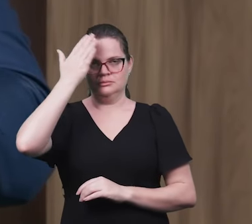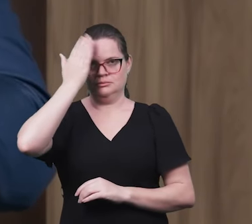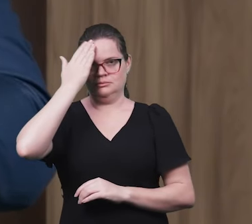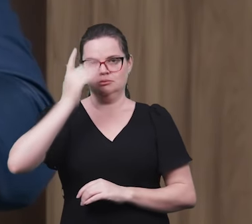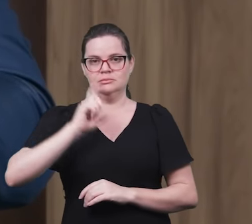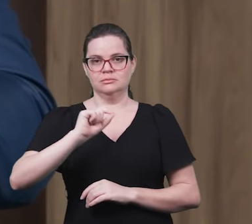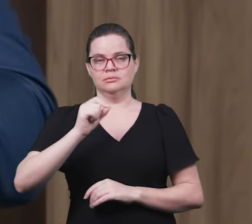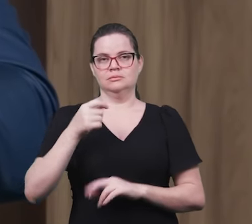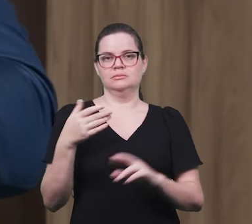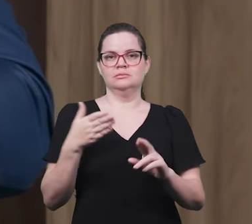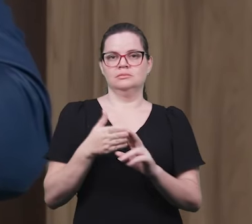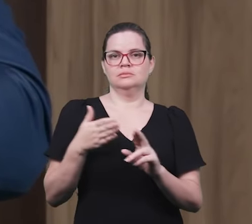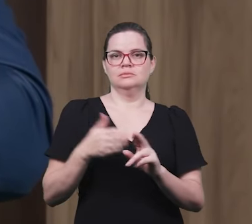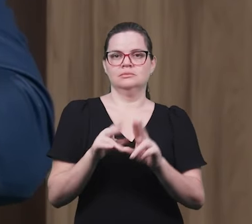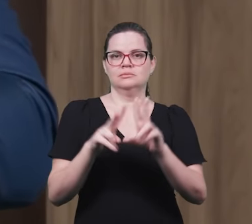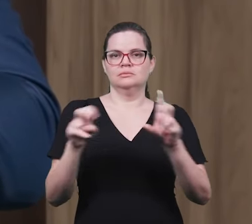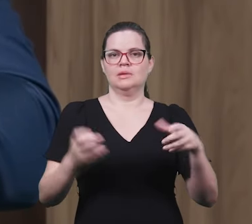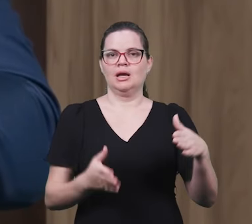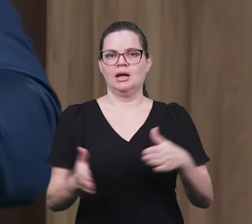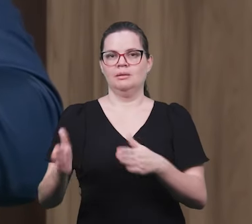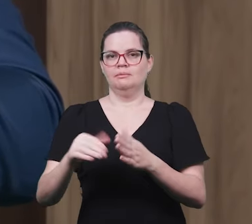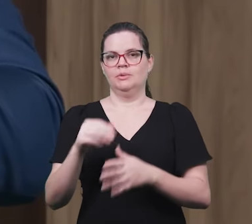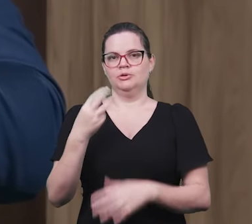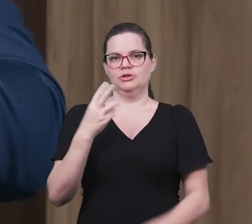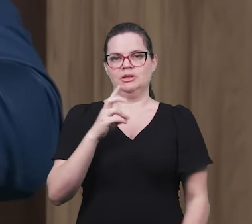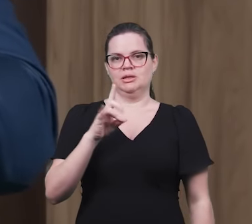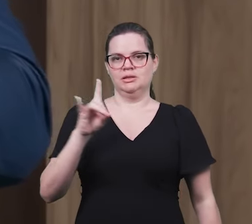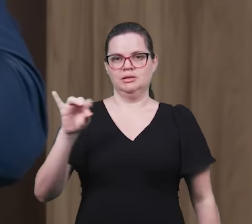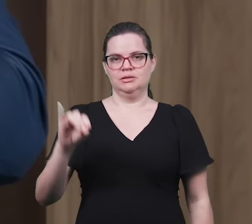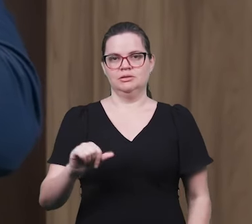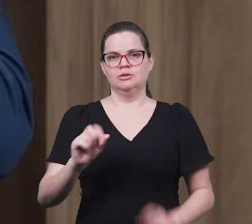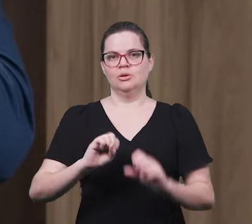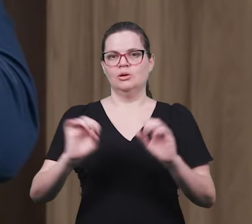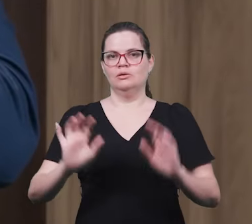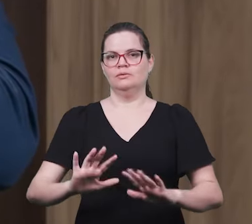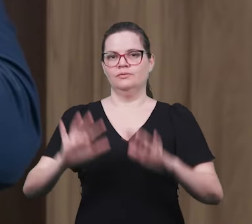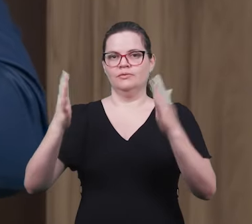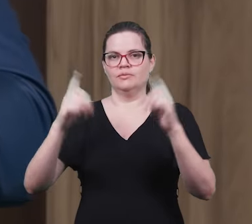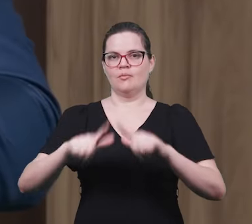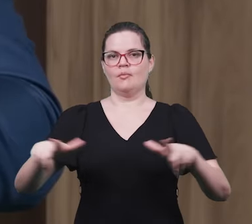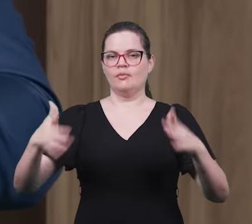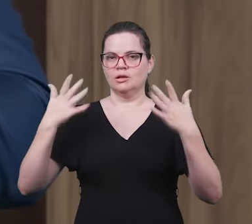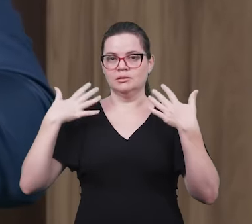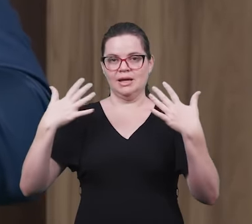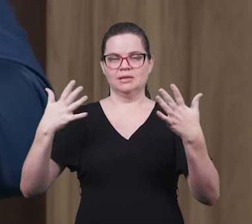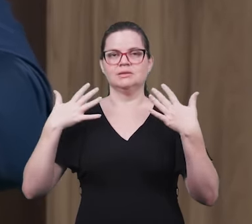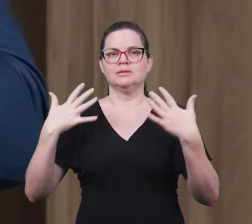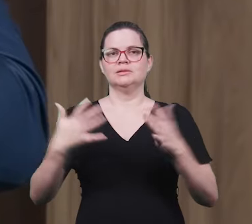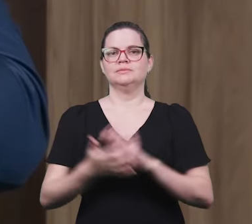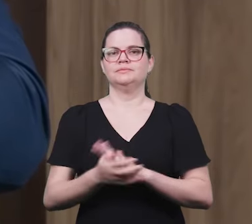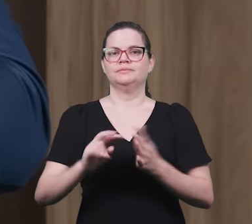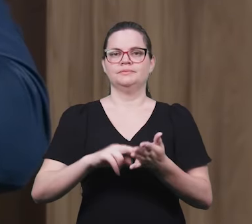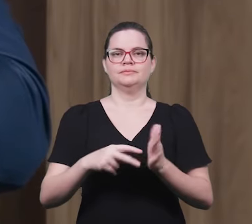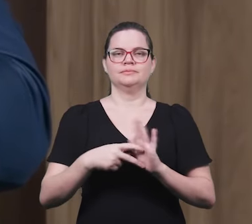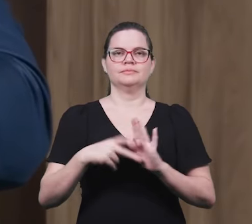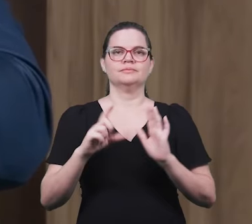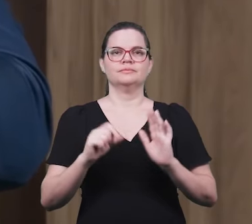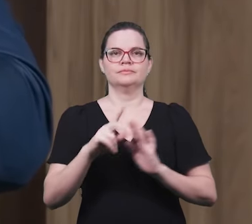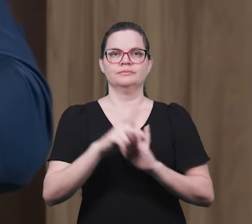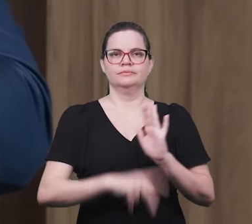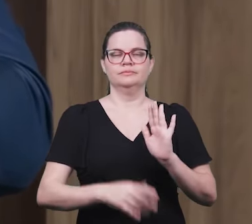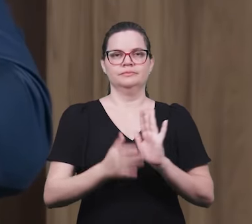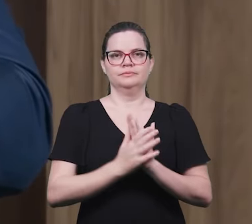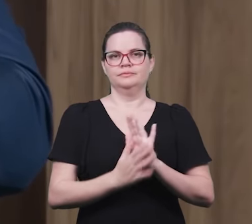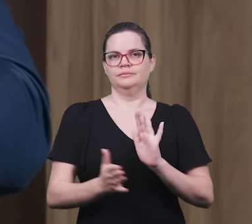essa referência, o caminho de 3 dias, ou celebrar no deserto, era o projeto